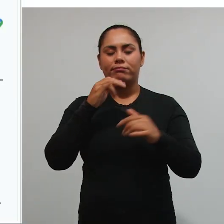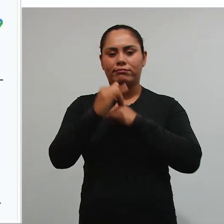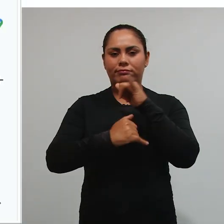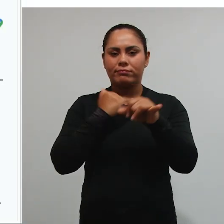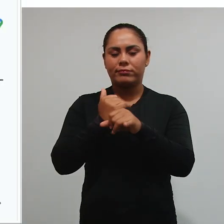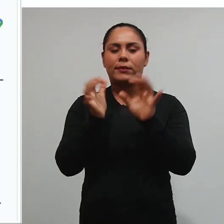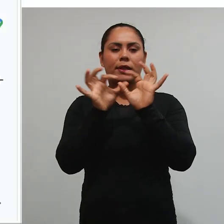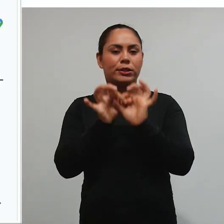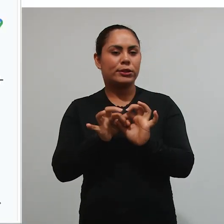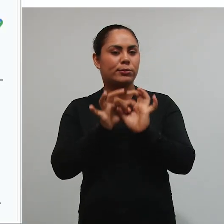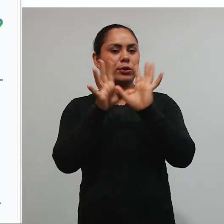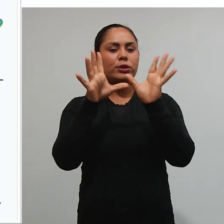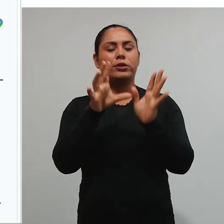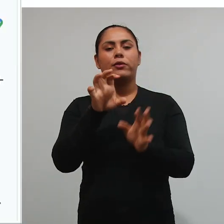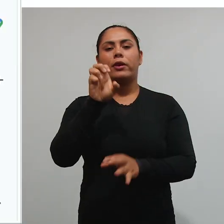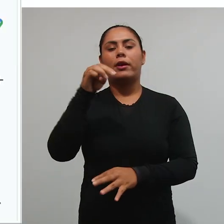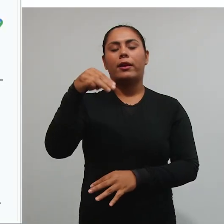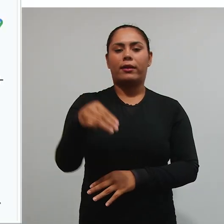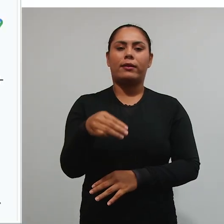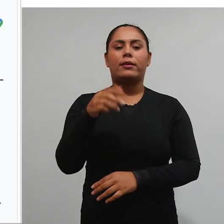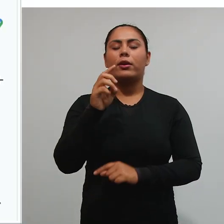aqui, ó, disponível em...